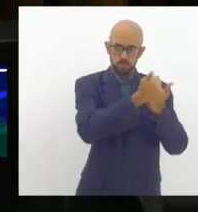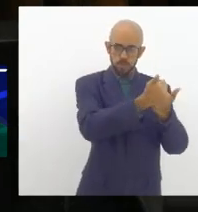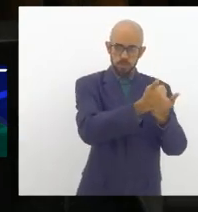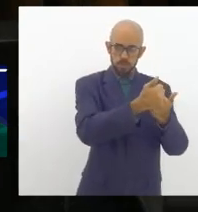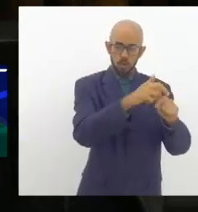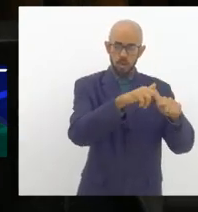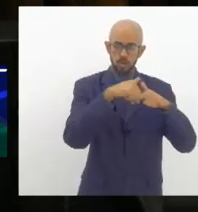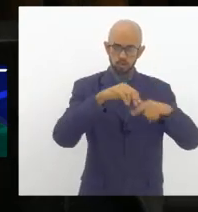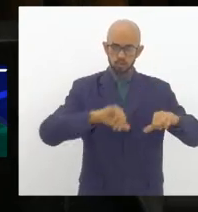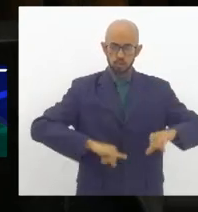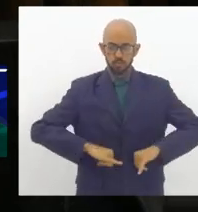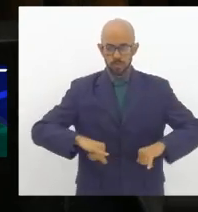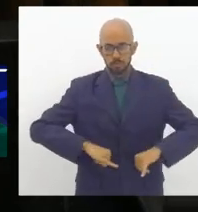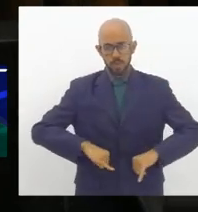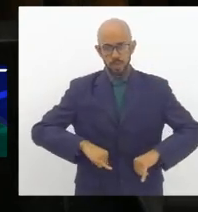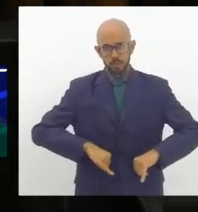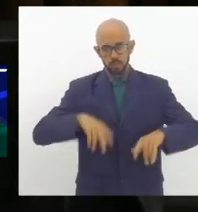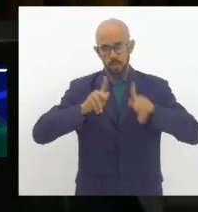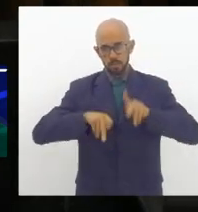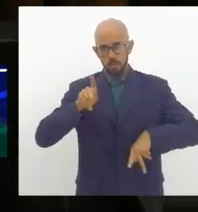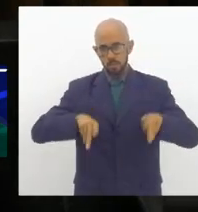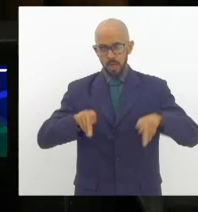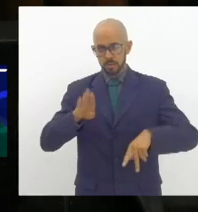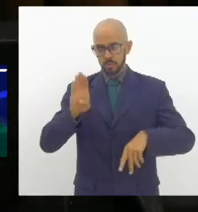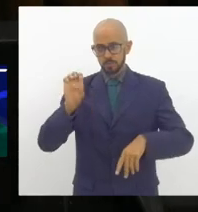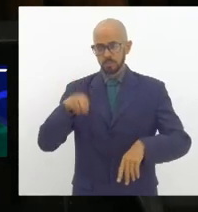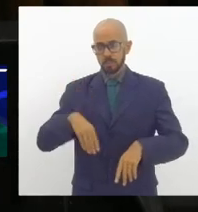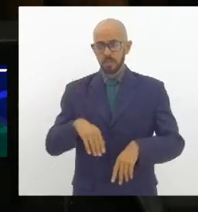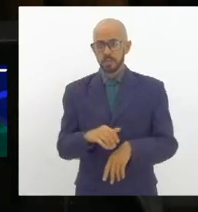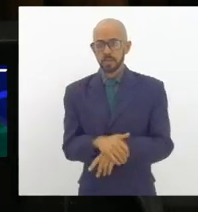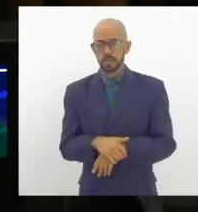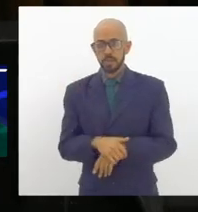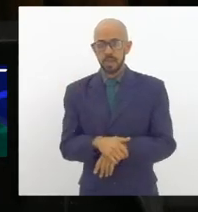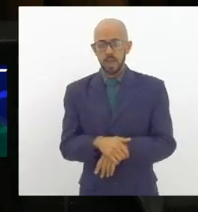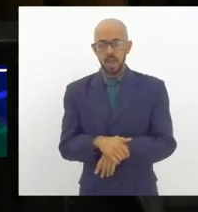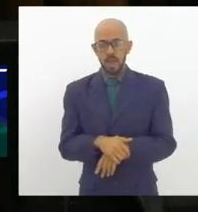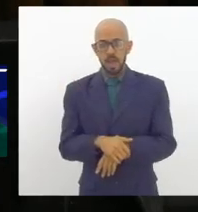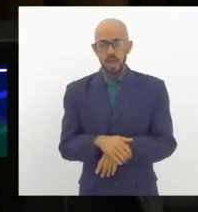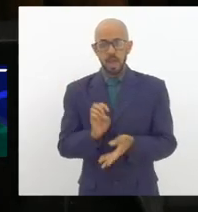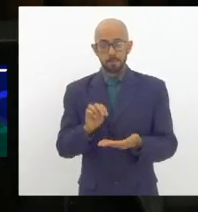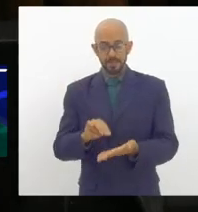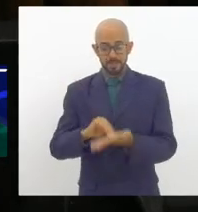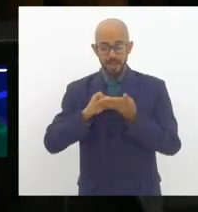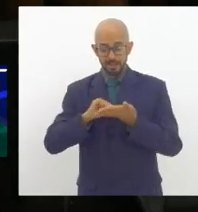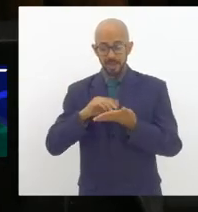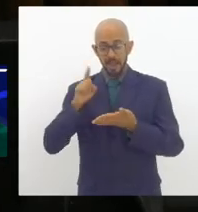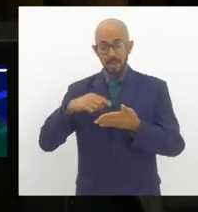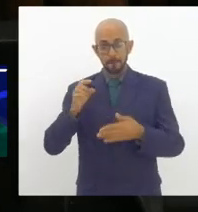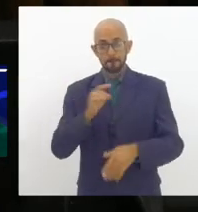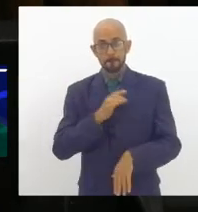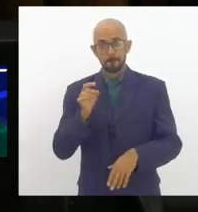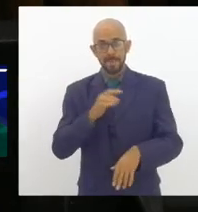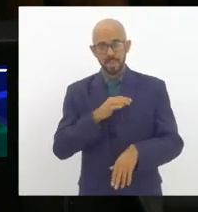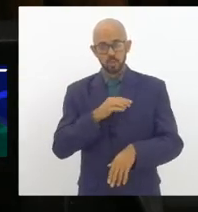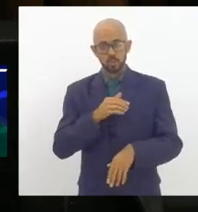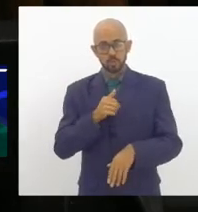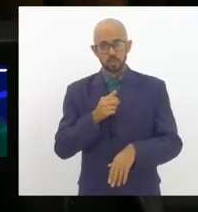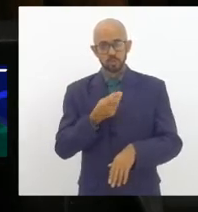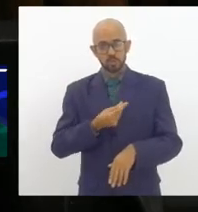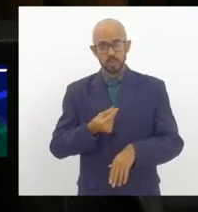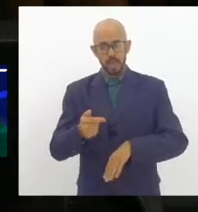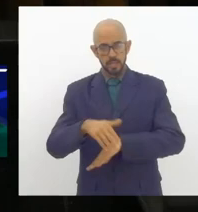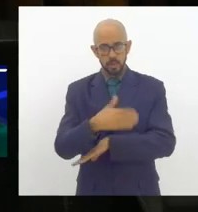da população de bem eu sou todas as mensagens que eu recebi a população está com medo já Juju Milton de ajuste